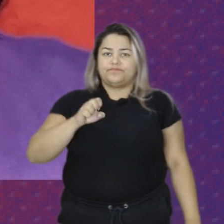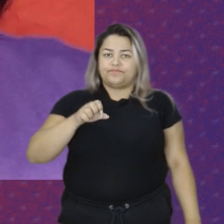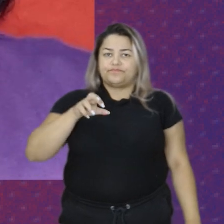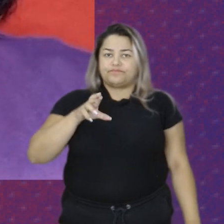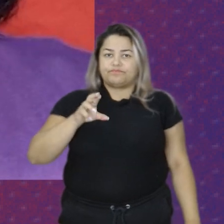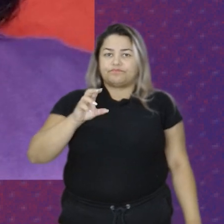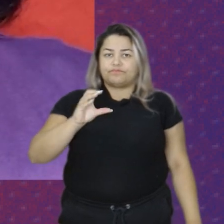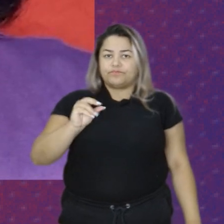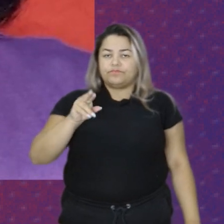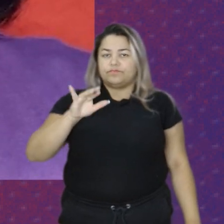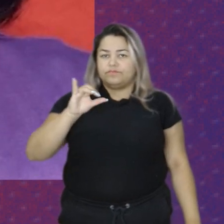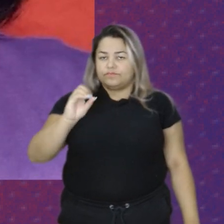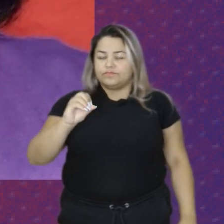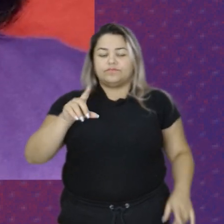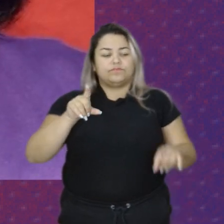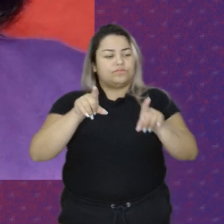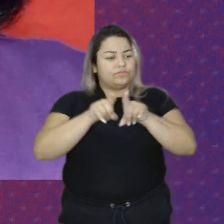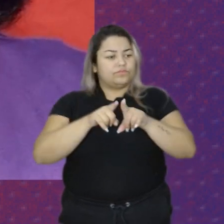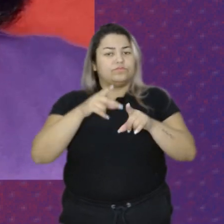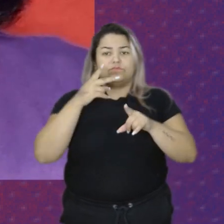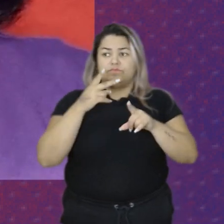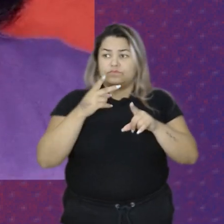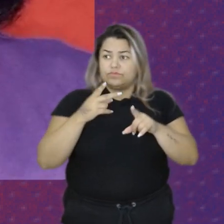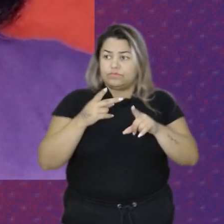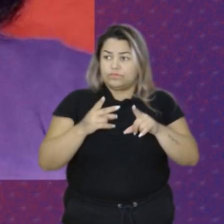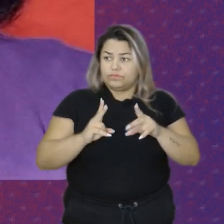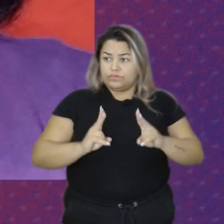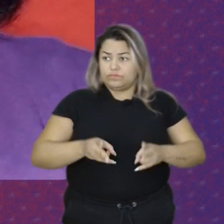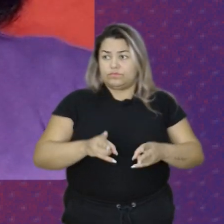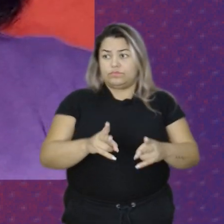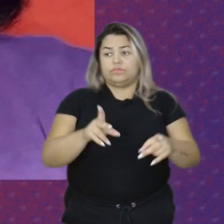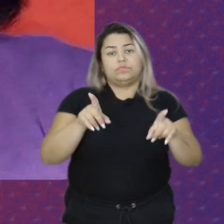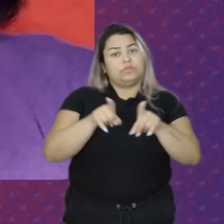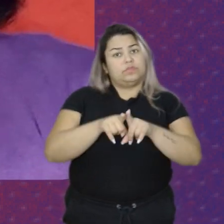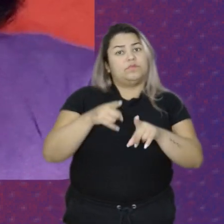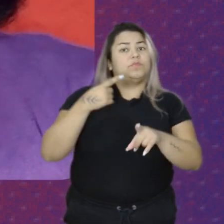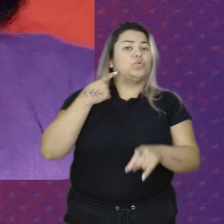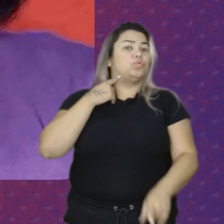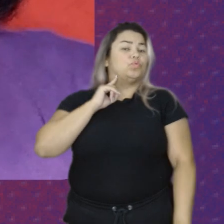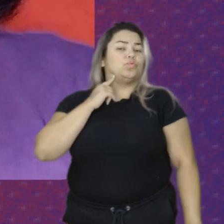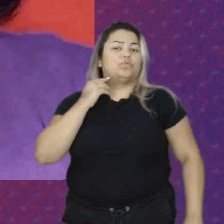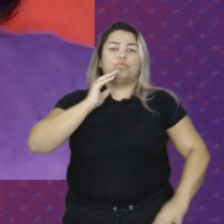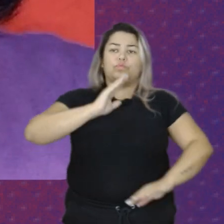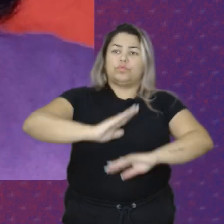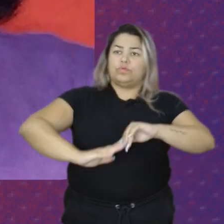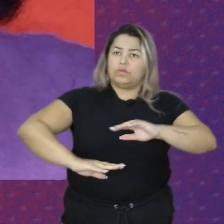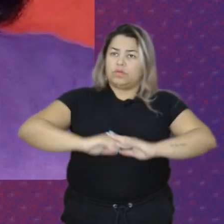a mineração se perpetua e contamina todo e qualquer